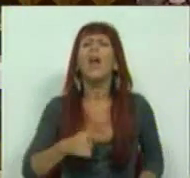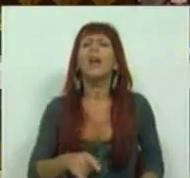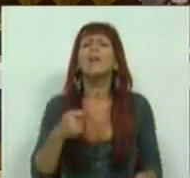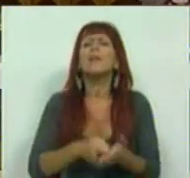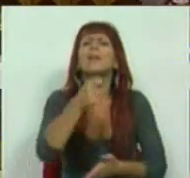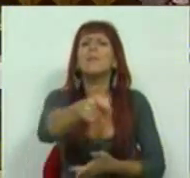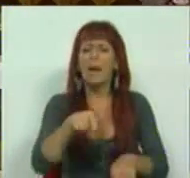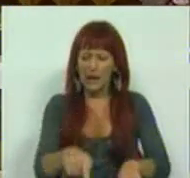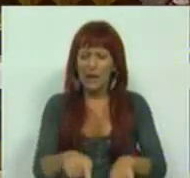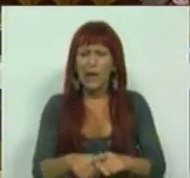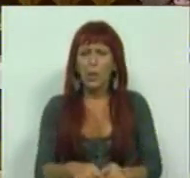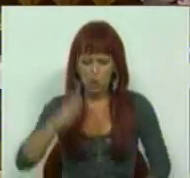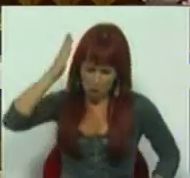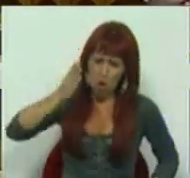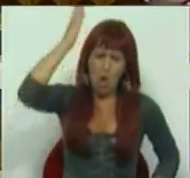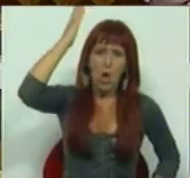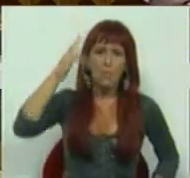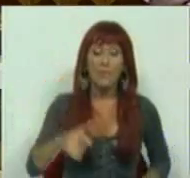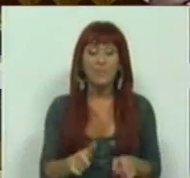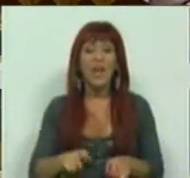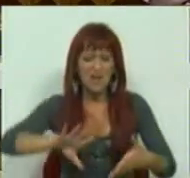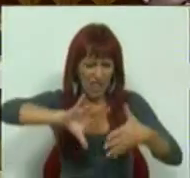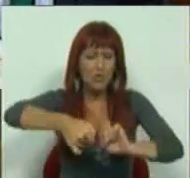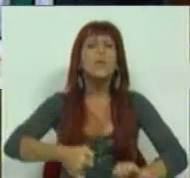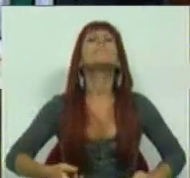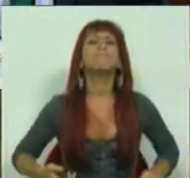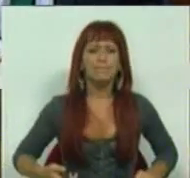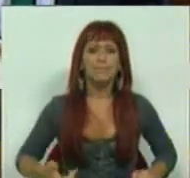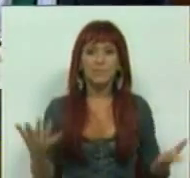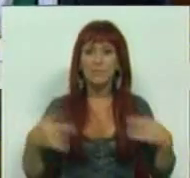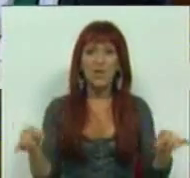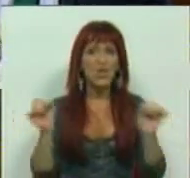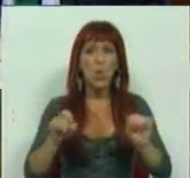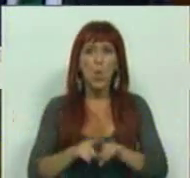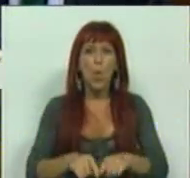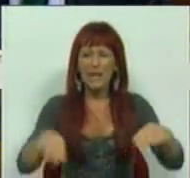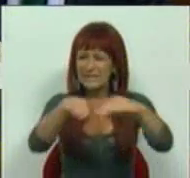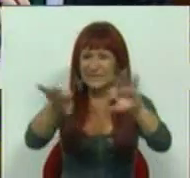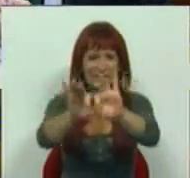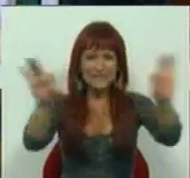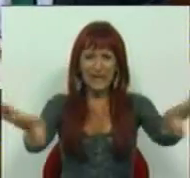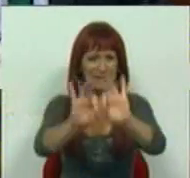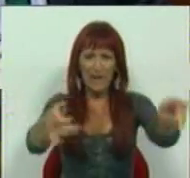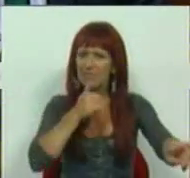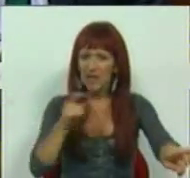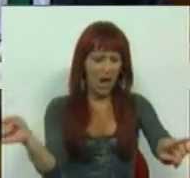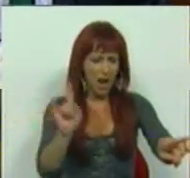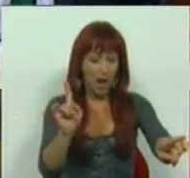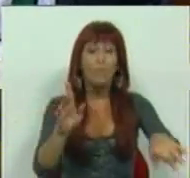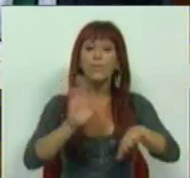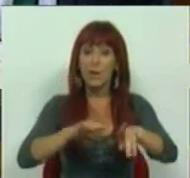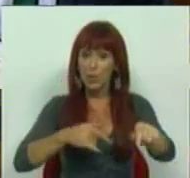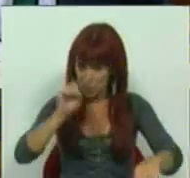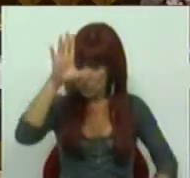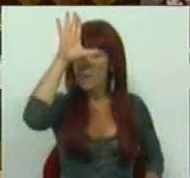a pagar esta austeridade e esta destruição. Mas não há equidade nenhuma nesta medida. E por isso